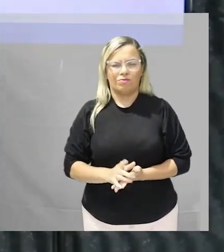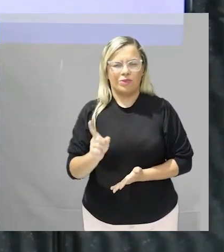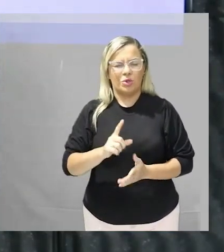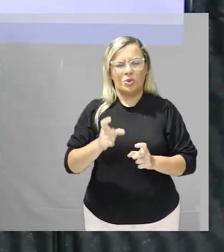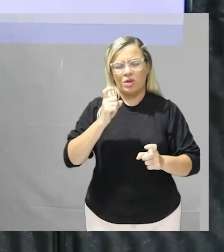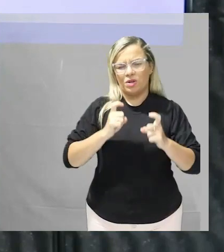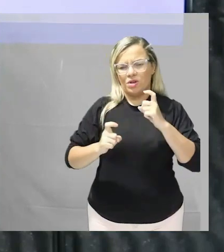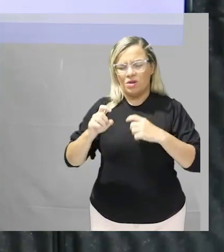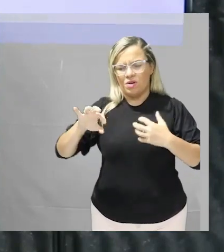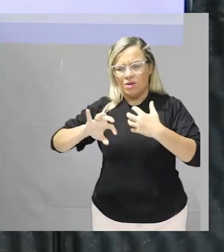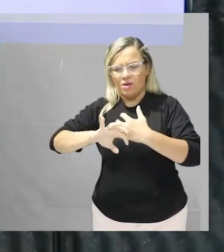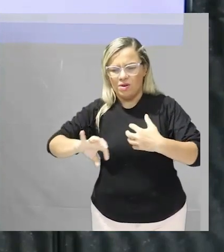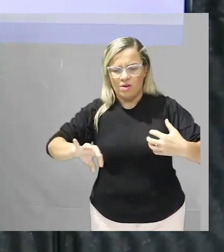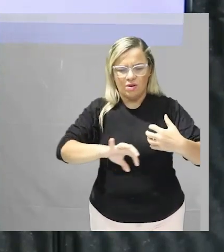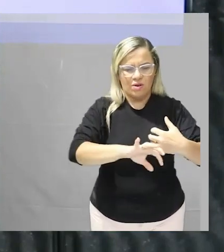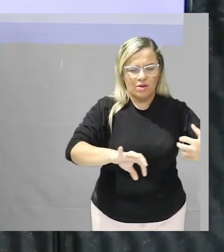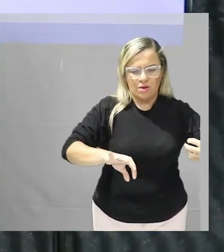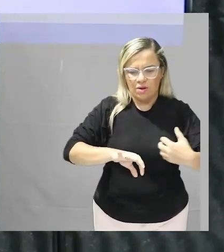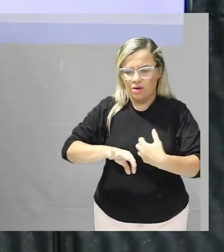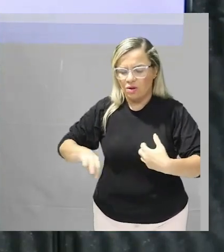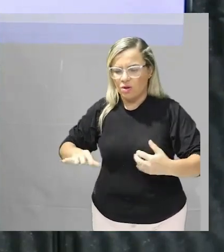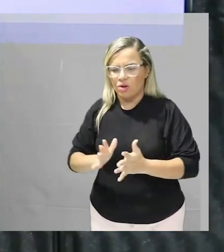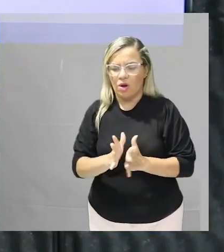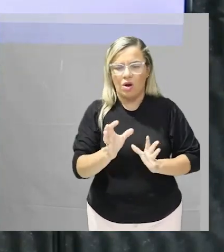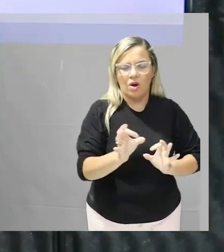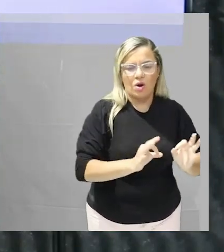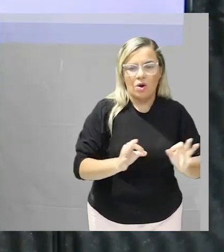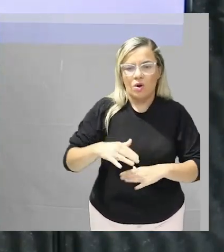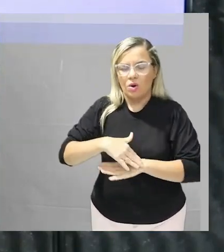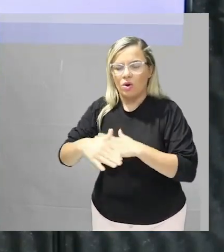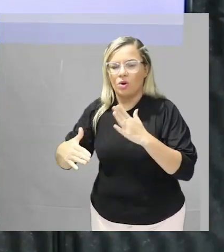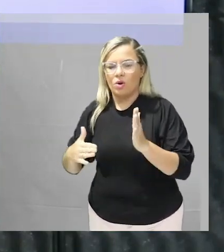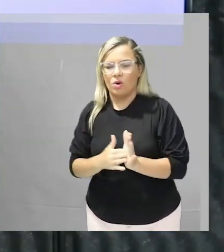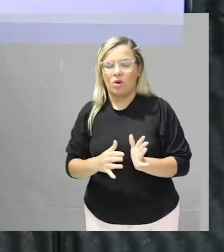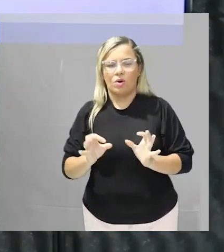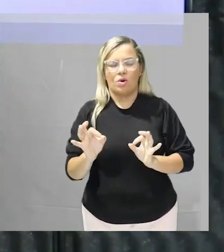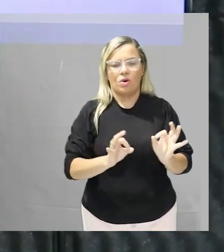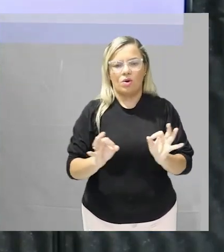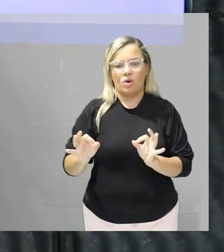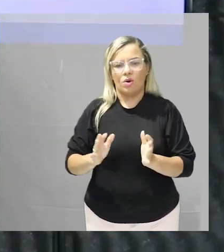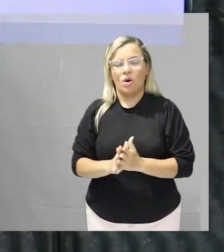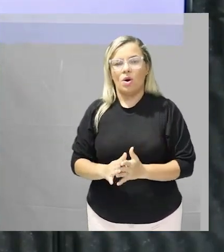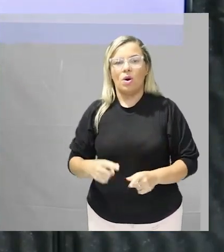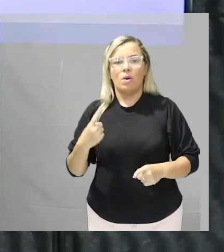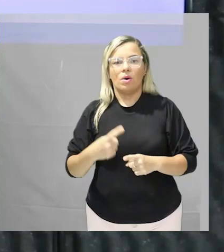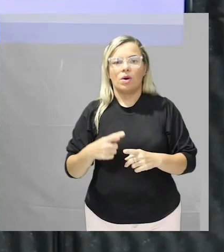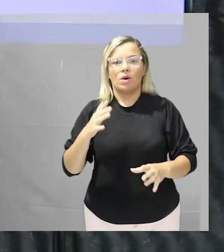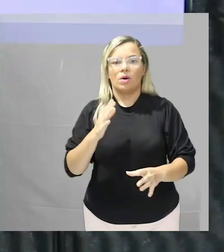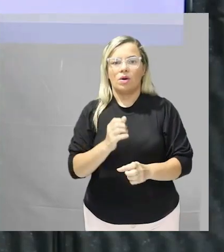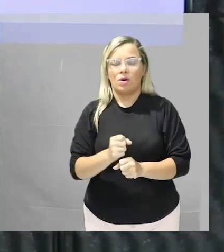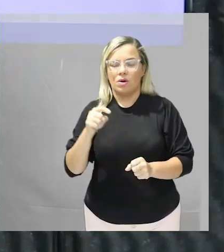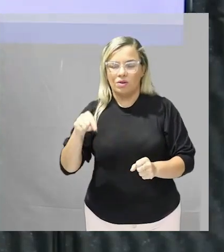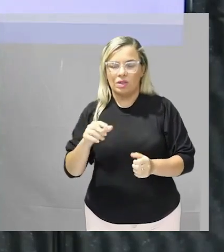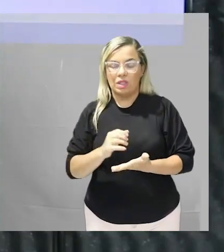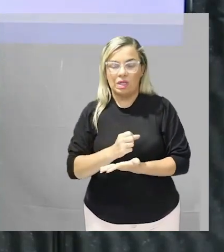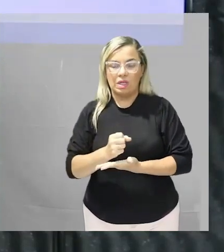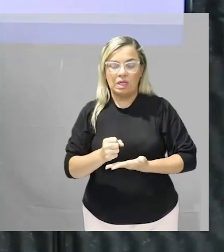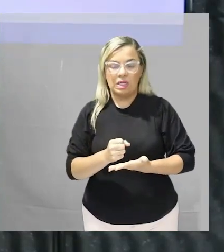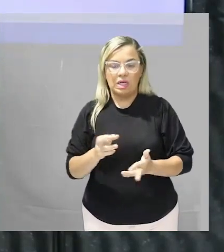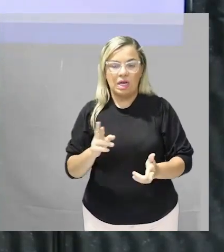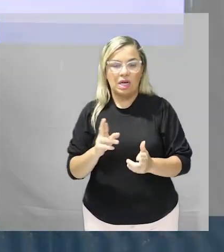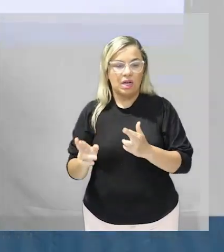Toda essa regra porque nós vamos nosso cálculo tá baseado todo nessa regra tá